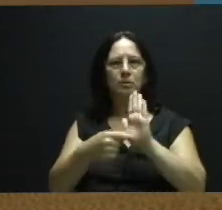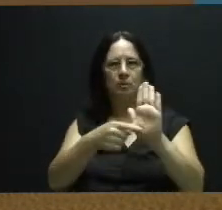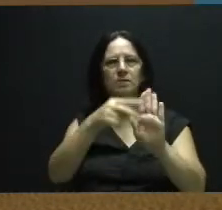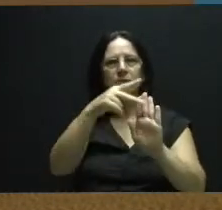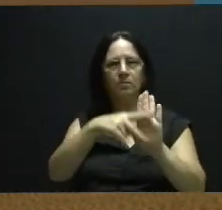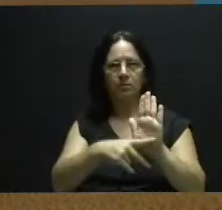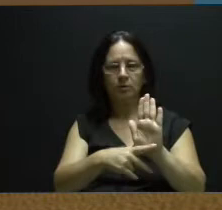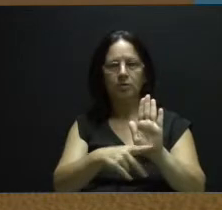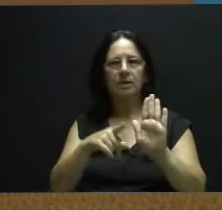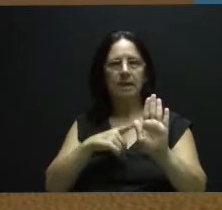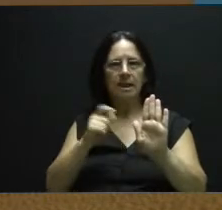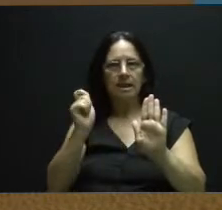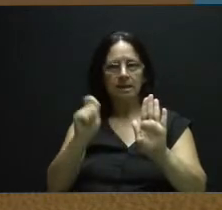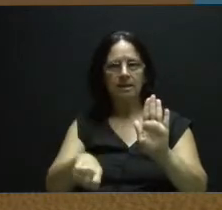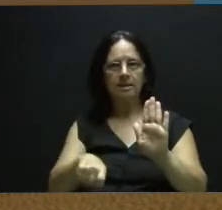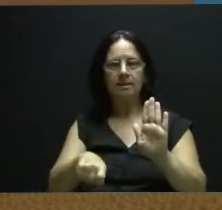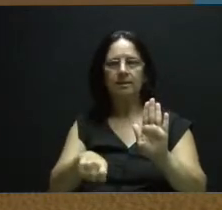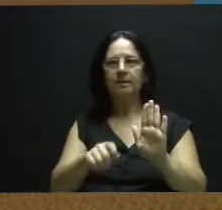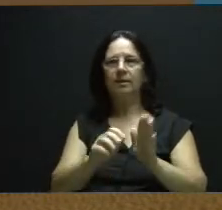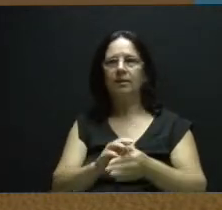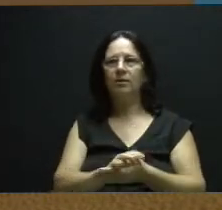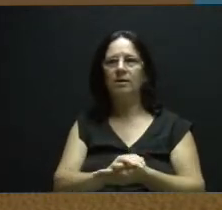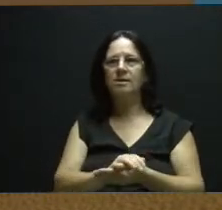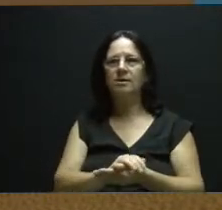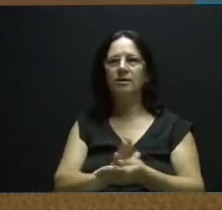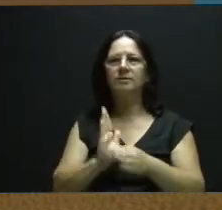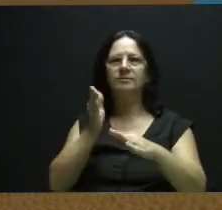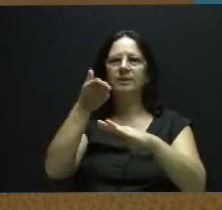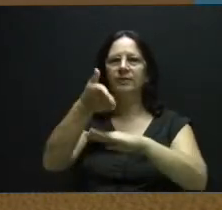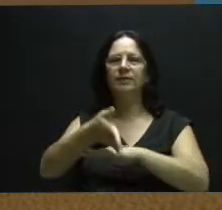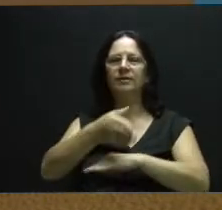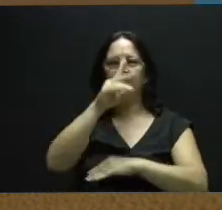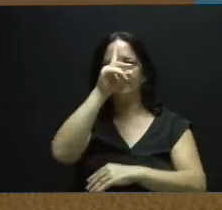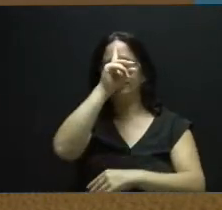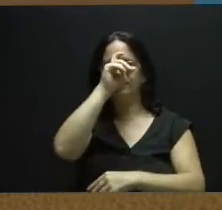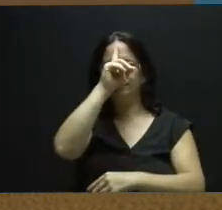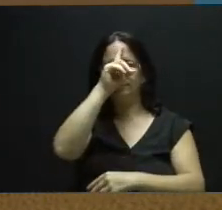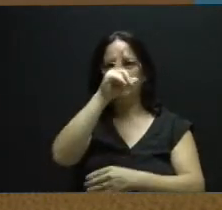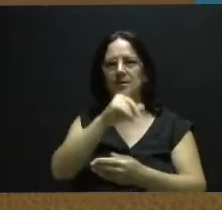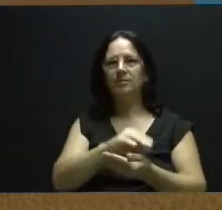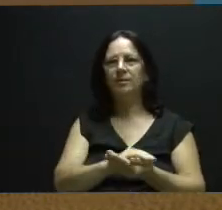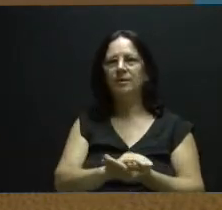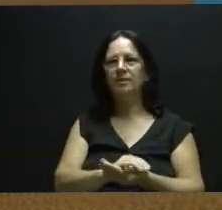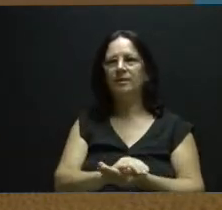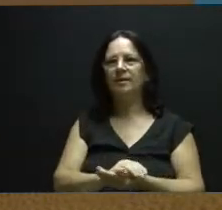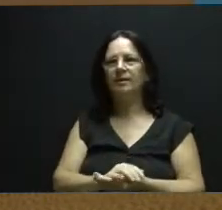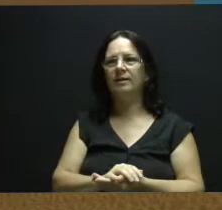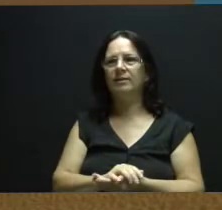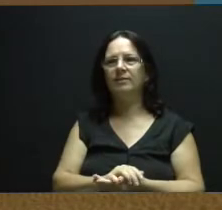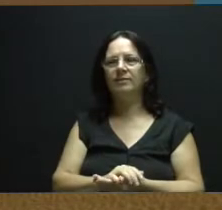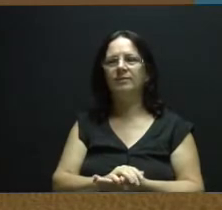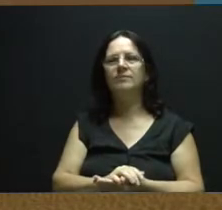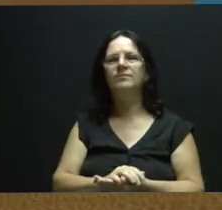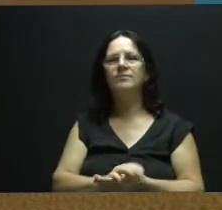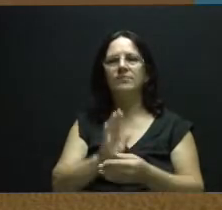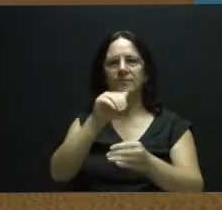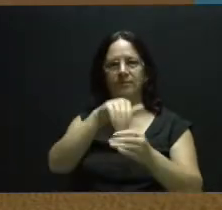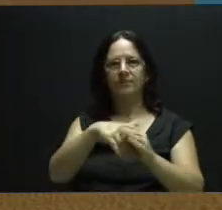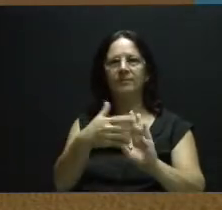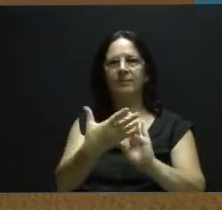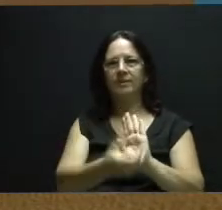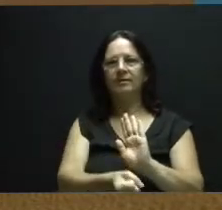para que seja garantido é adentrar a uma unidade hospitalar por isso meu voto é favorável seu